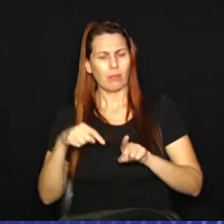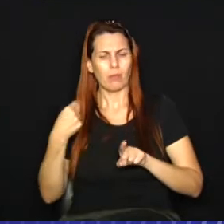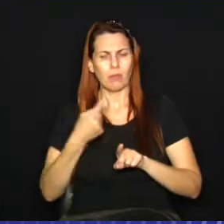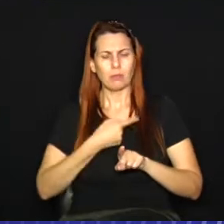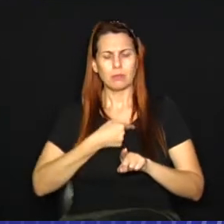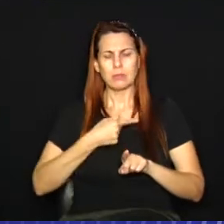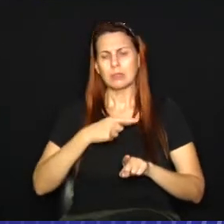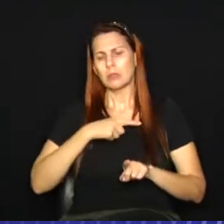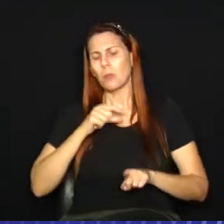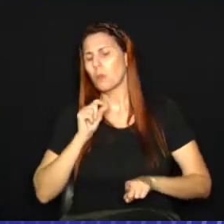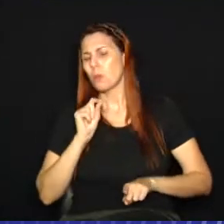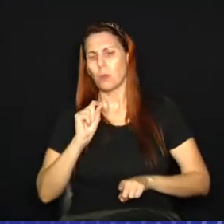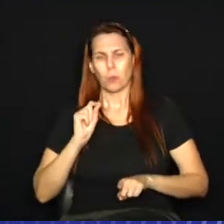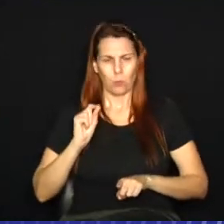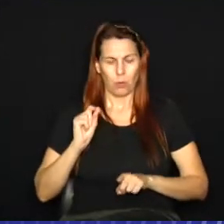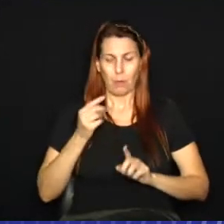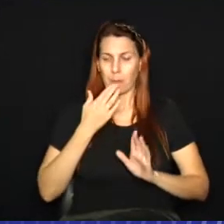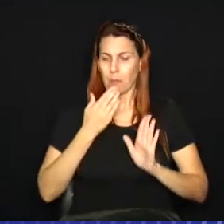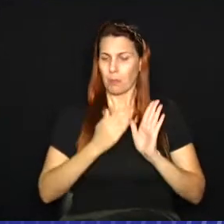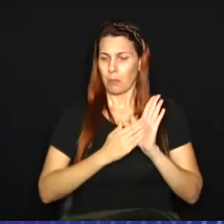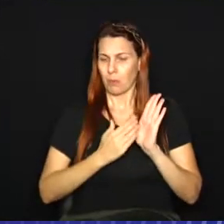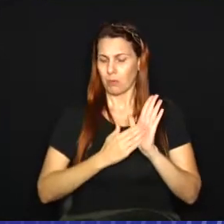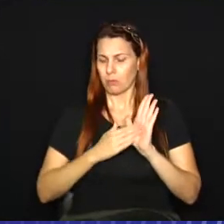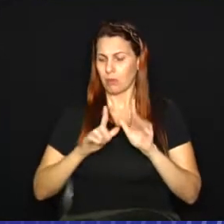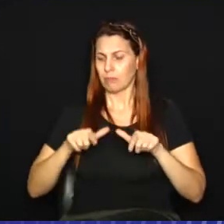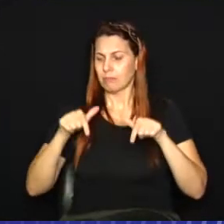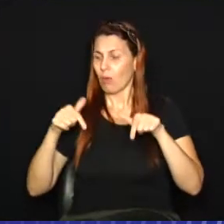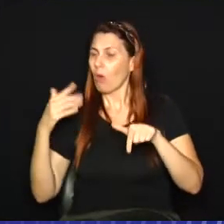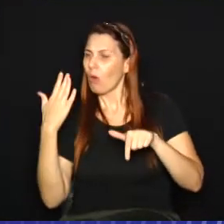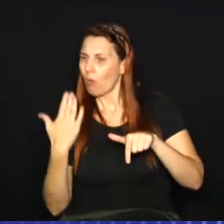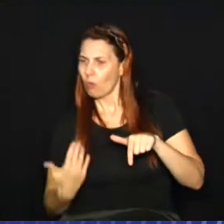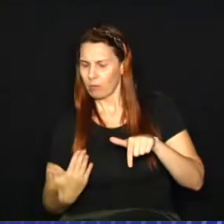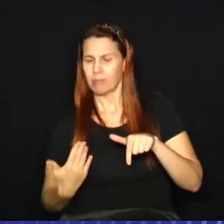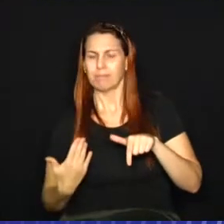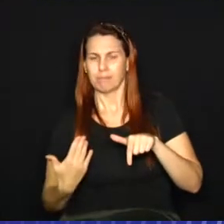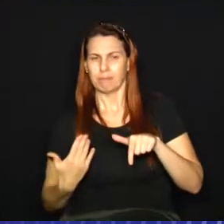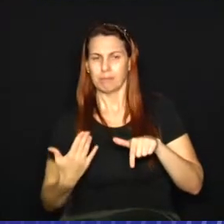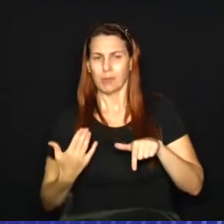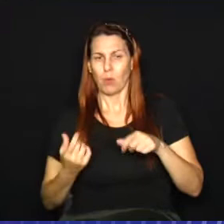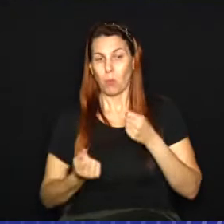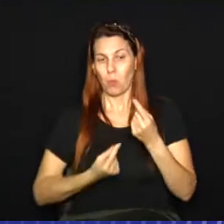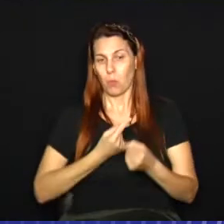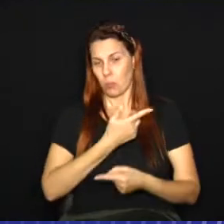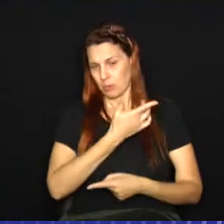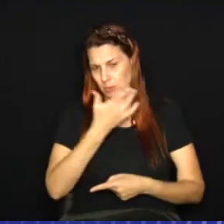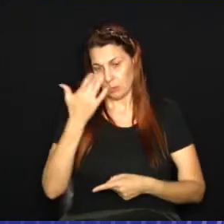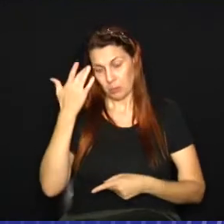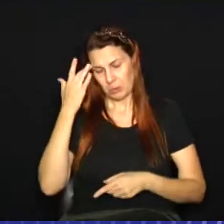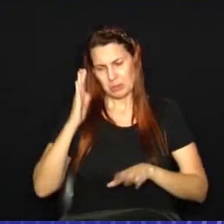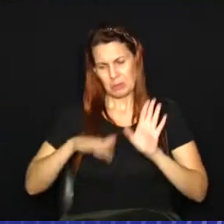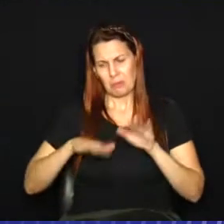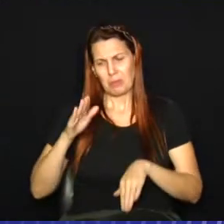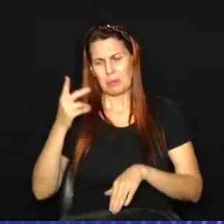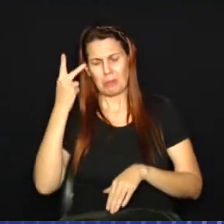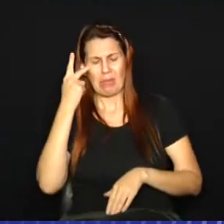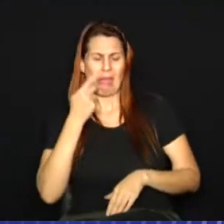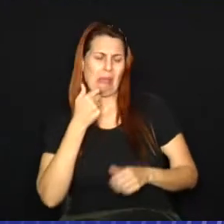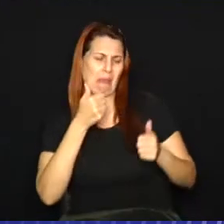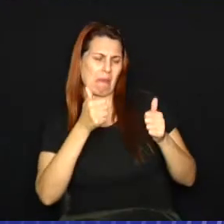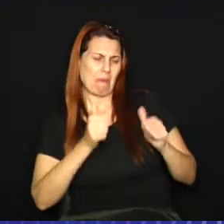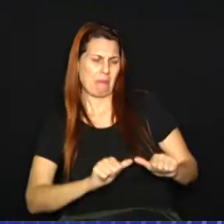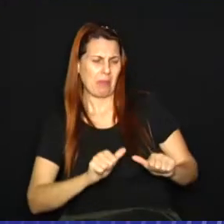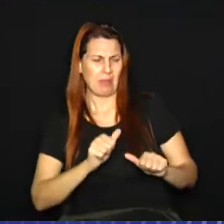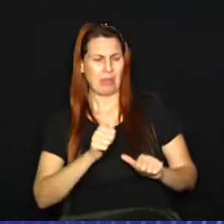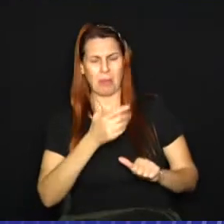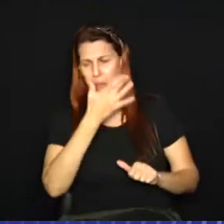prerrogativa de propor algumas honrarias. Alguns, muitas vezes, querem desqualificar isso. Mas